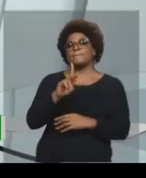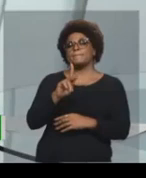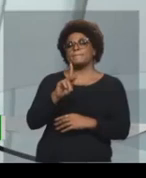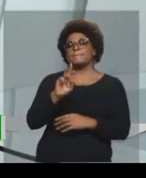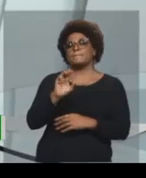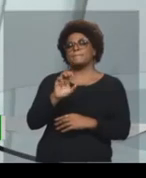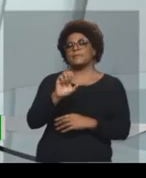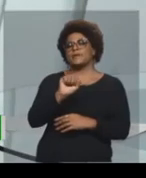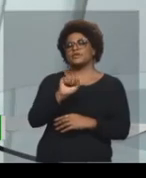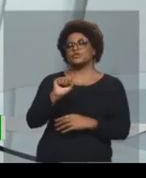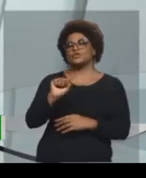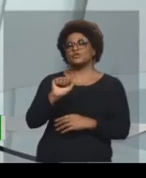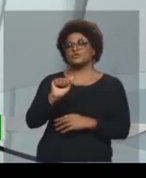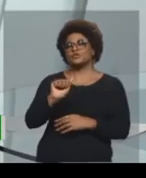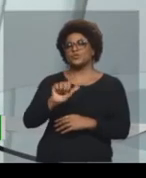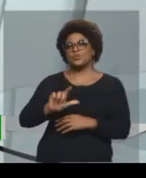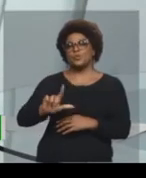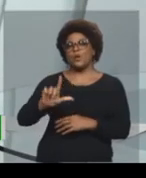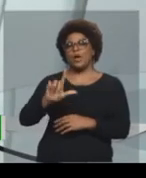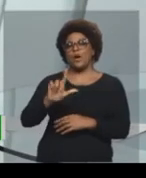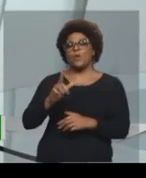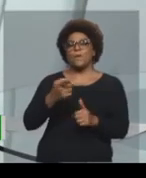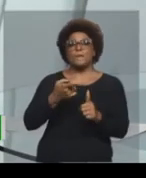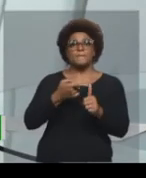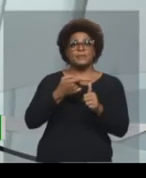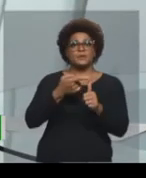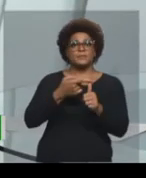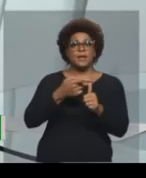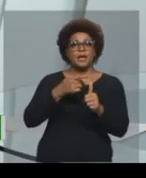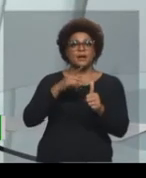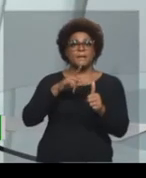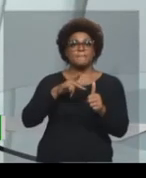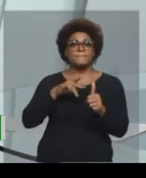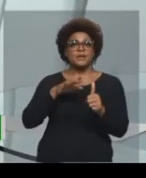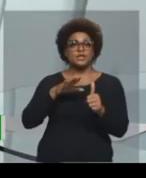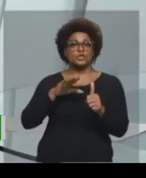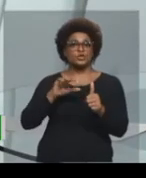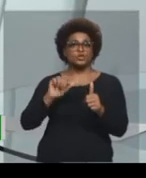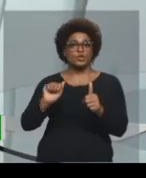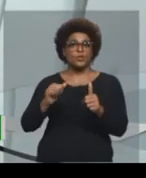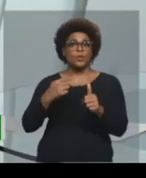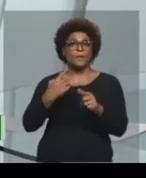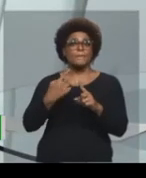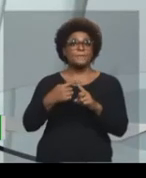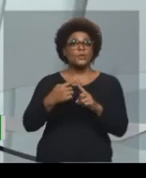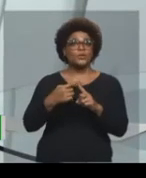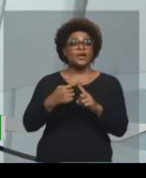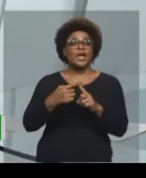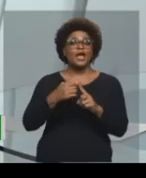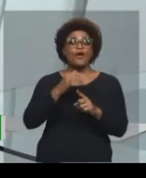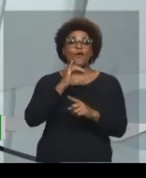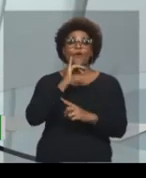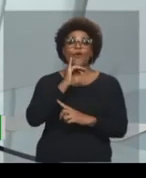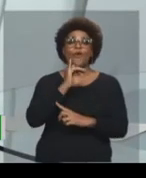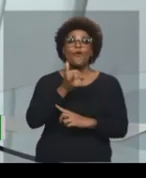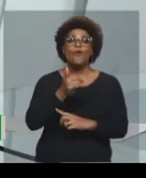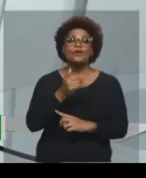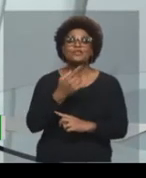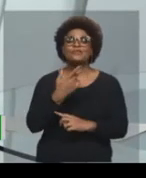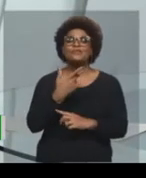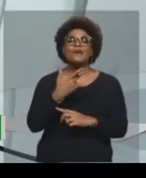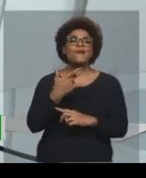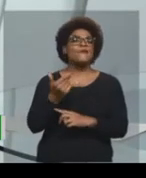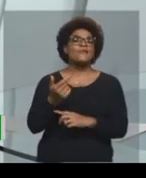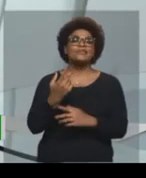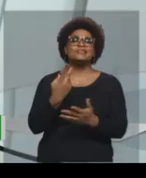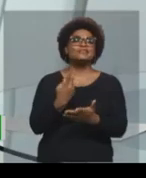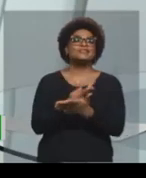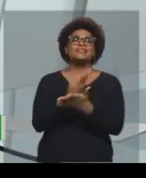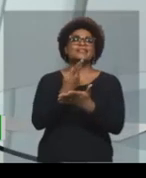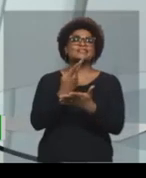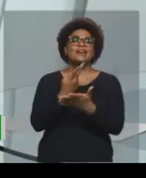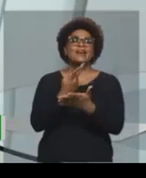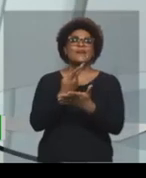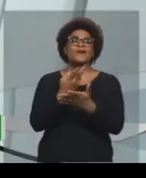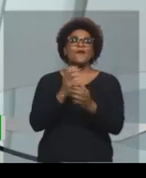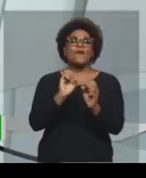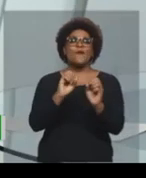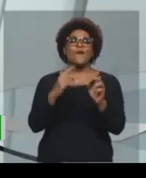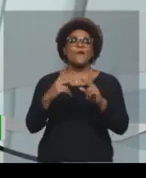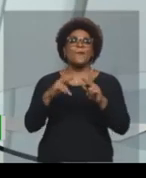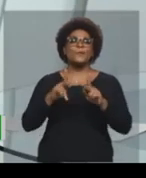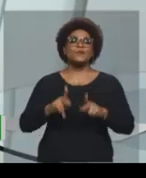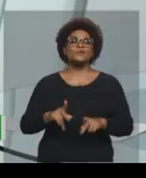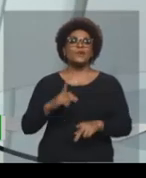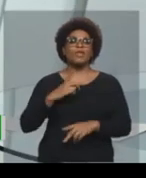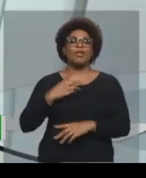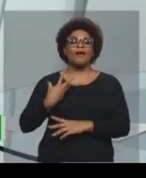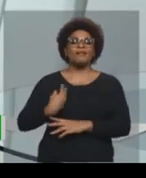que relata, ele vai contar algo que aconteceu com ele, algo que ele está vivendo. Então, ele vai relatar